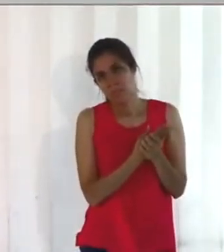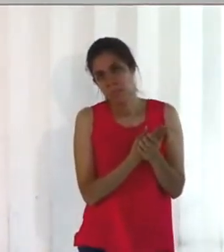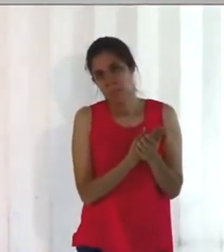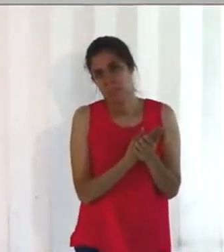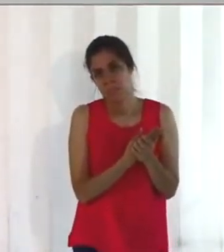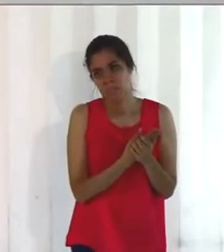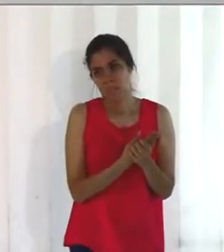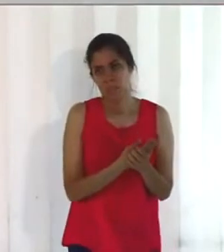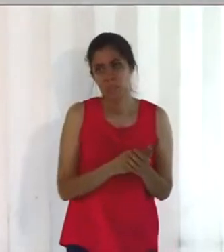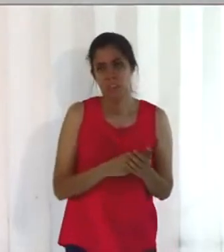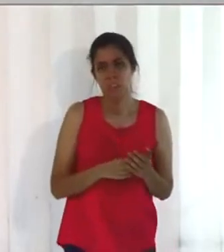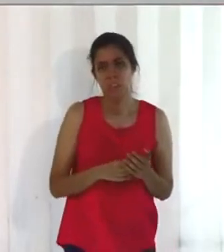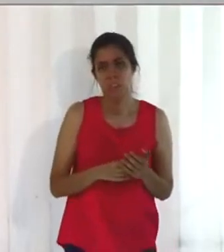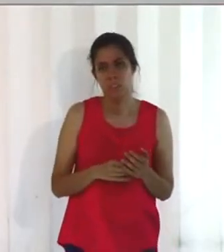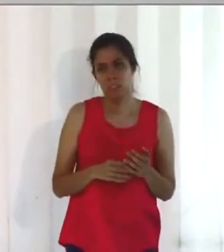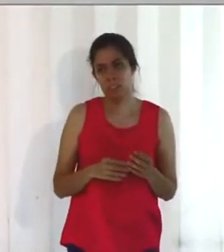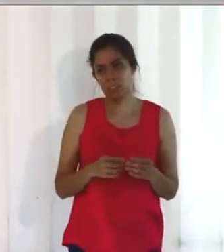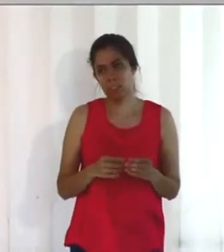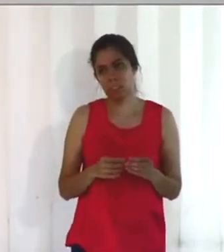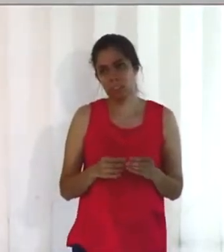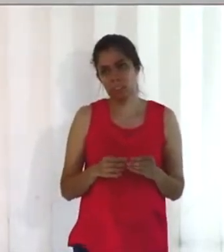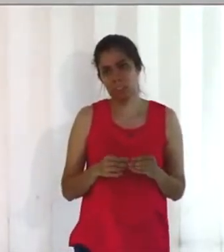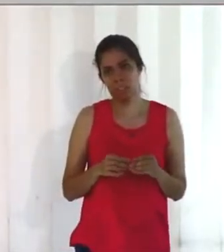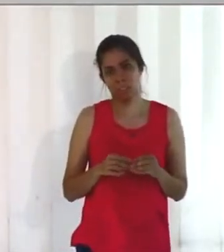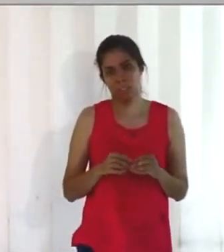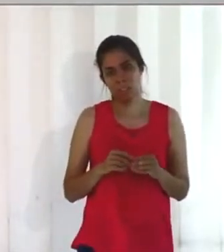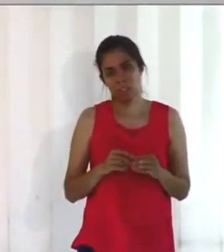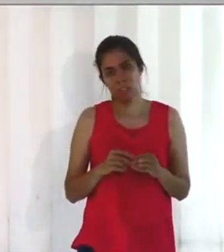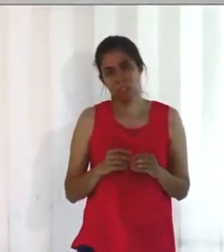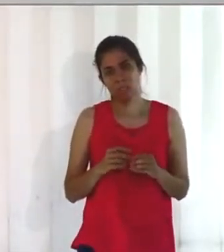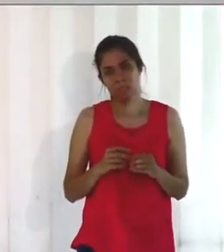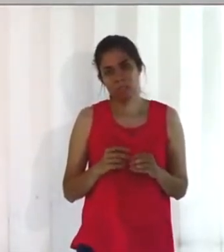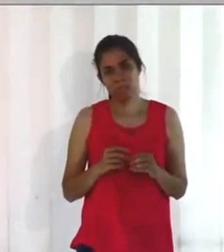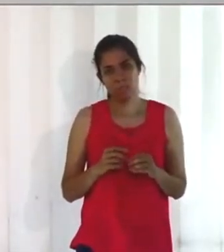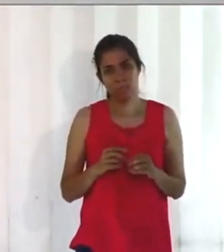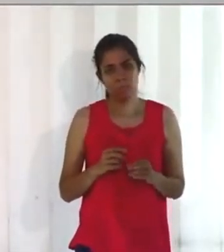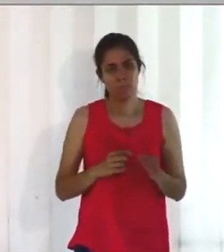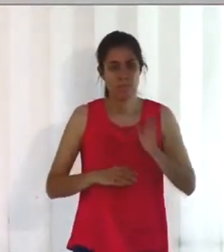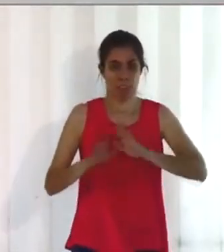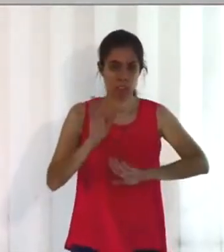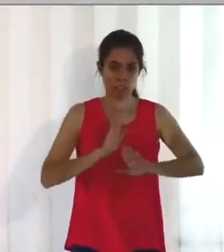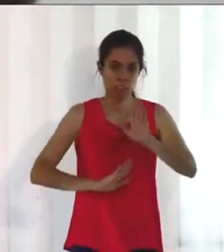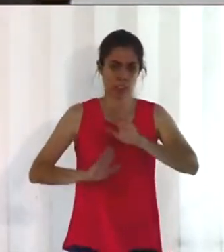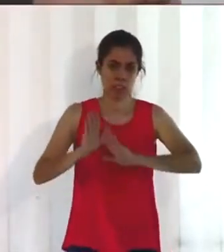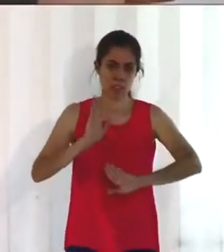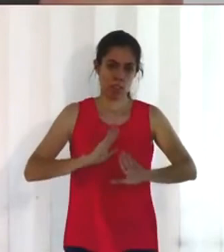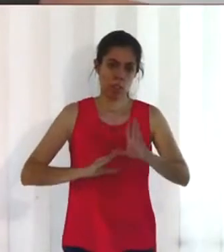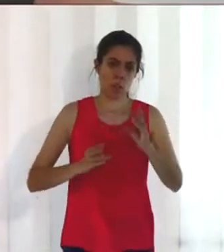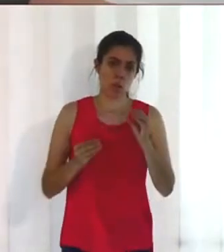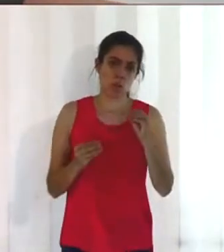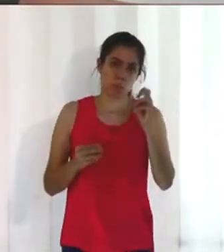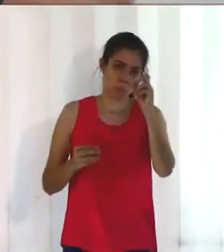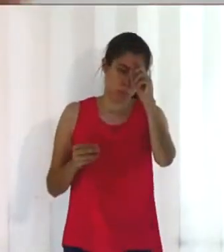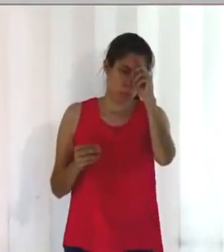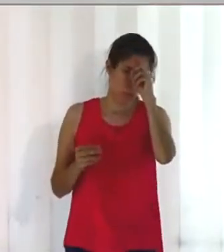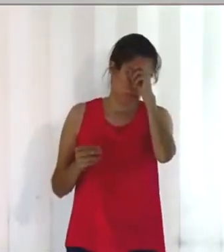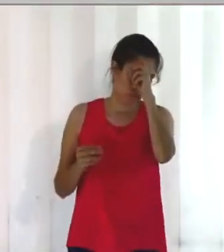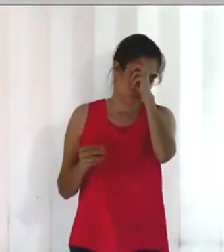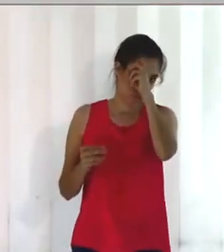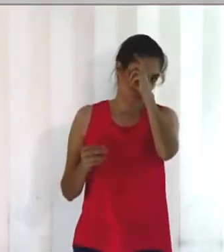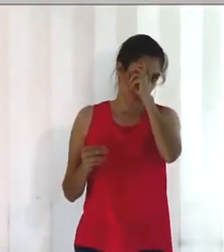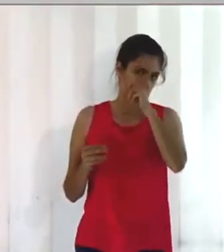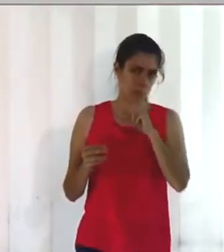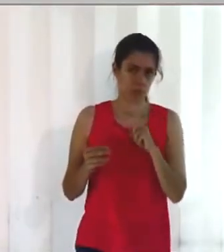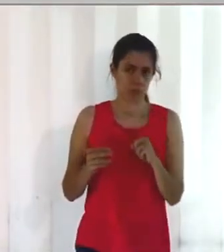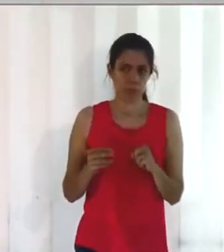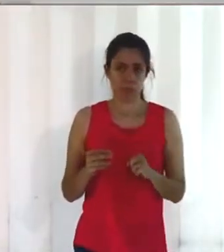da adoração, meus irmãos, é uma das coisas mais difíceis para nós, porque é muito paradoxal. Aparentemente, evangélico não tem ídolo, porque ele não adora